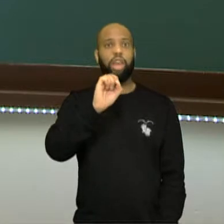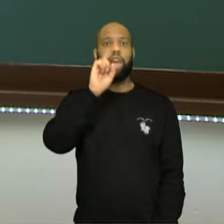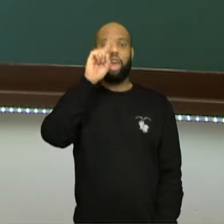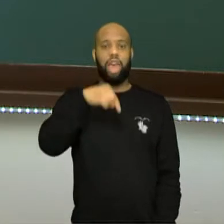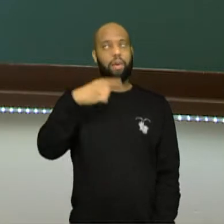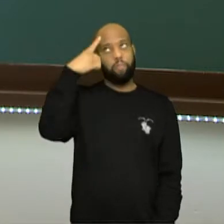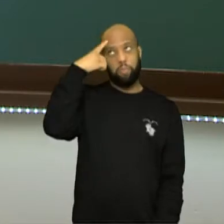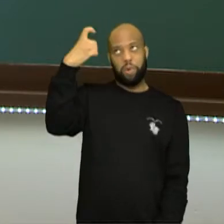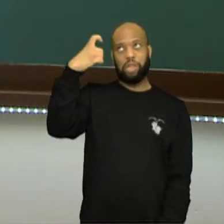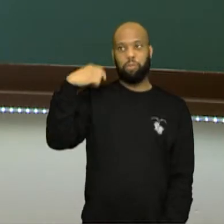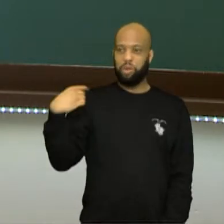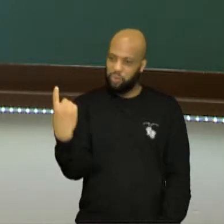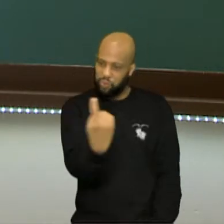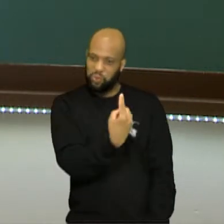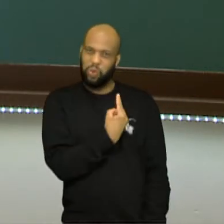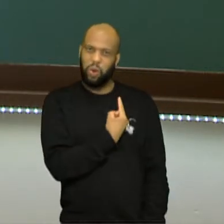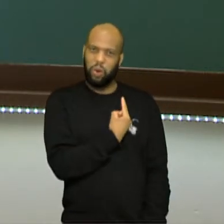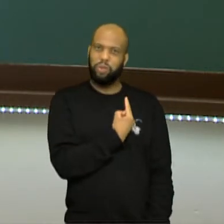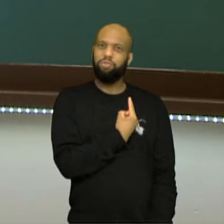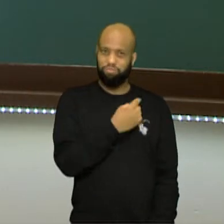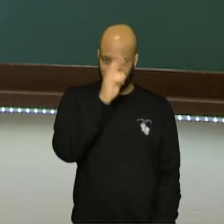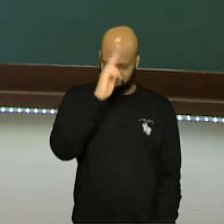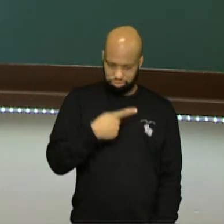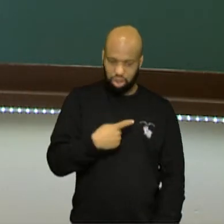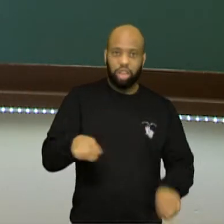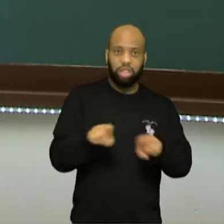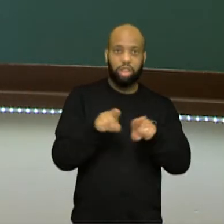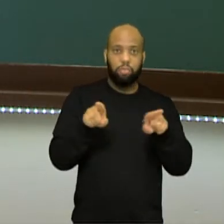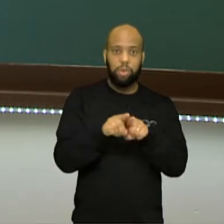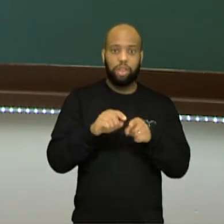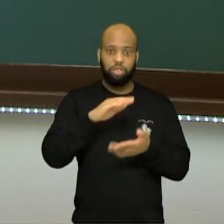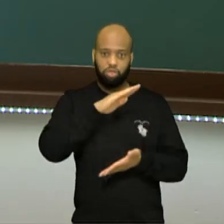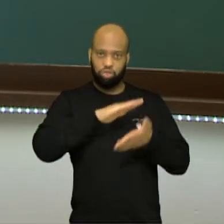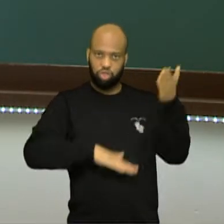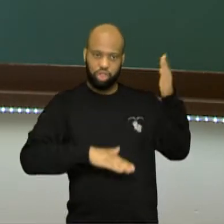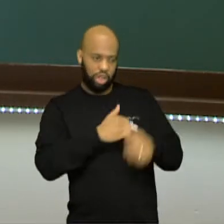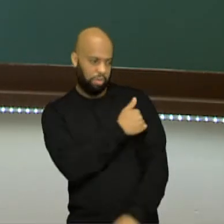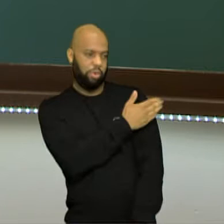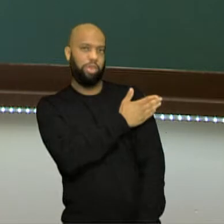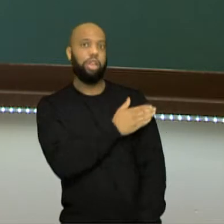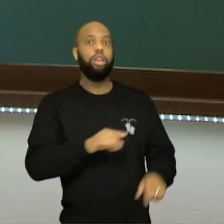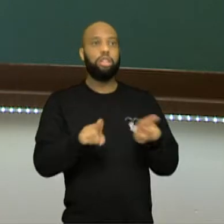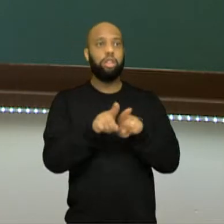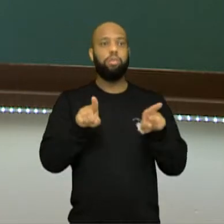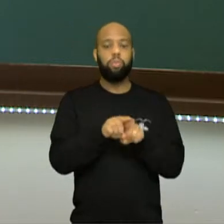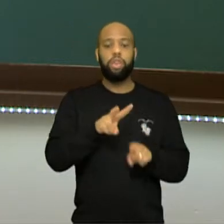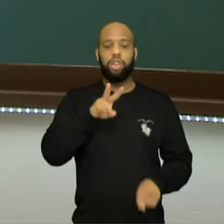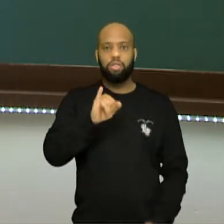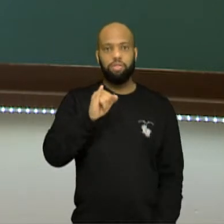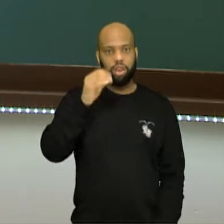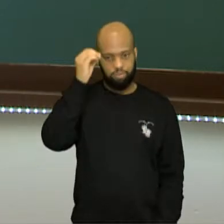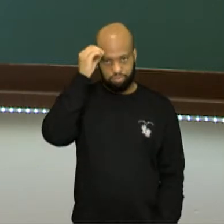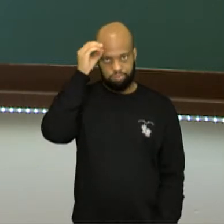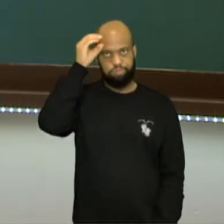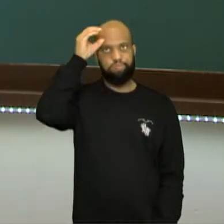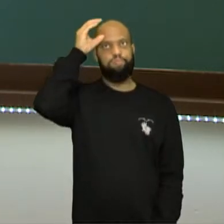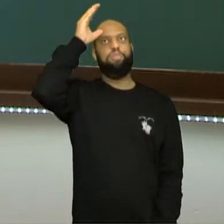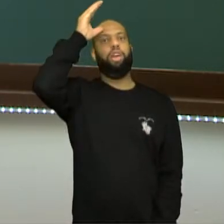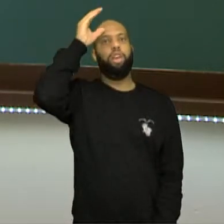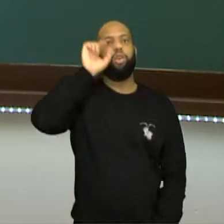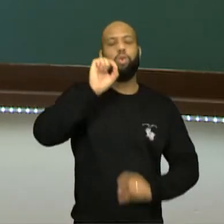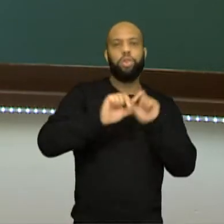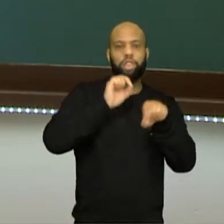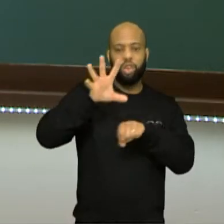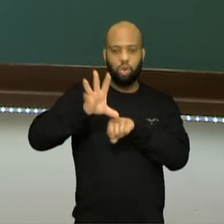próprias ideias, desconstrua alguns preconceitos e também aumente o nosso